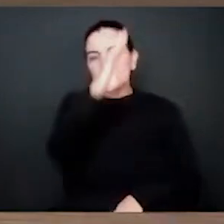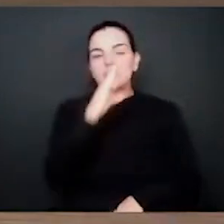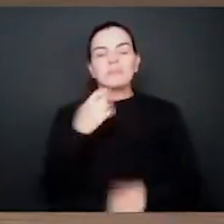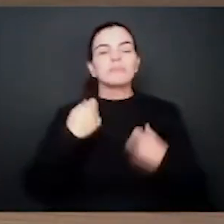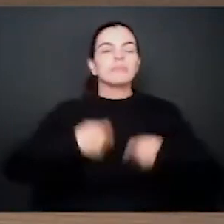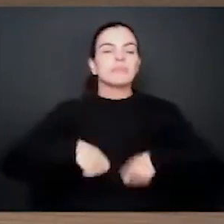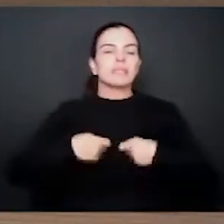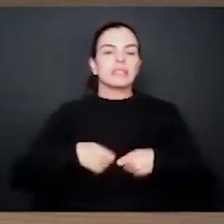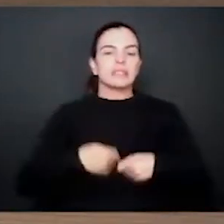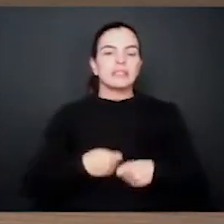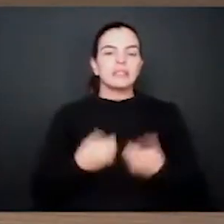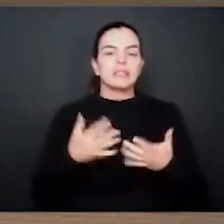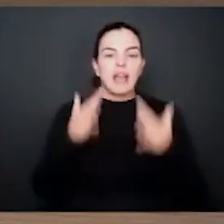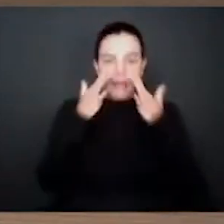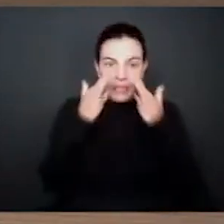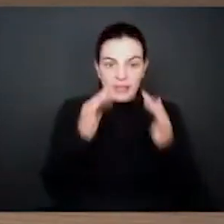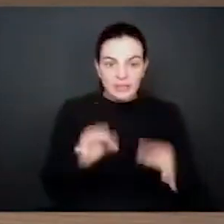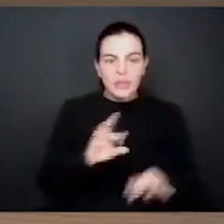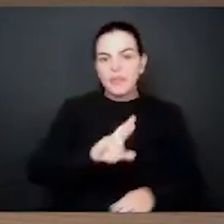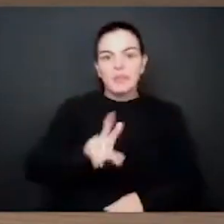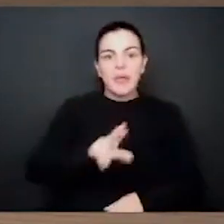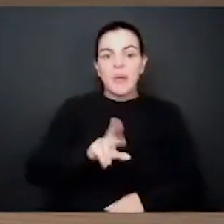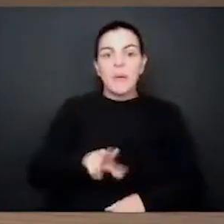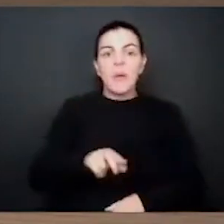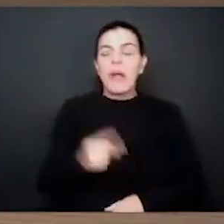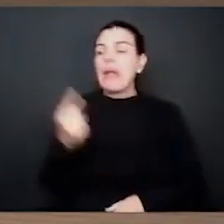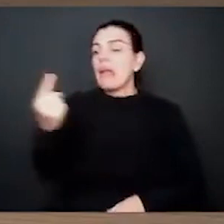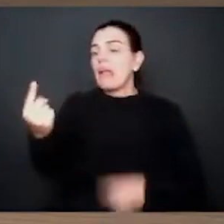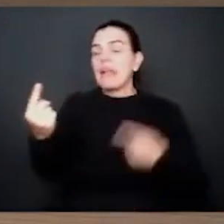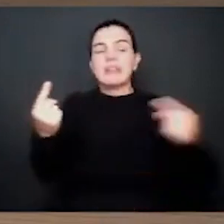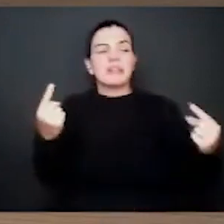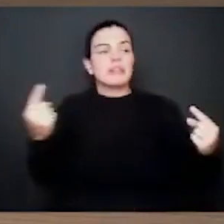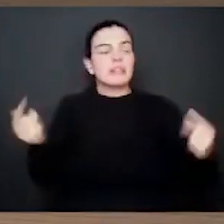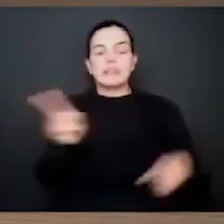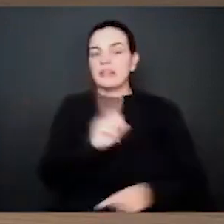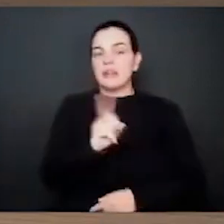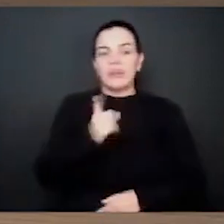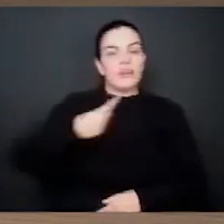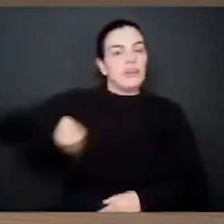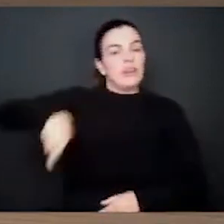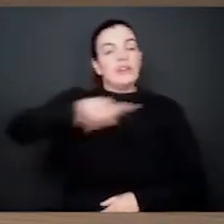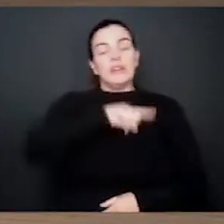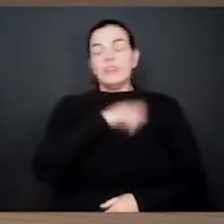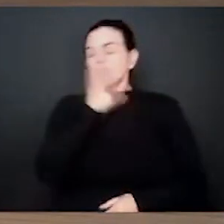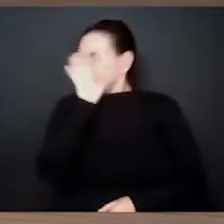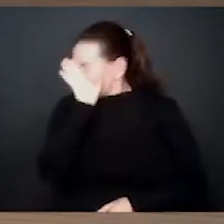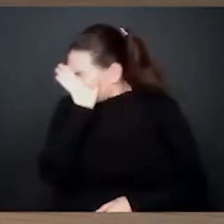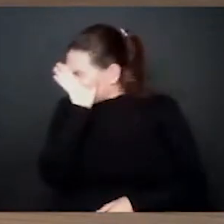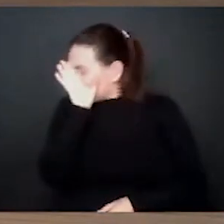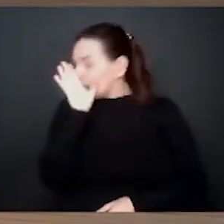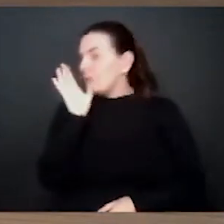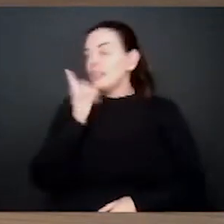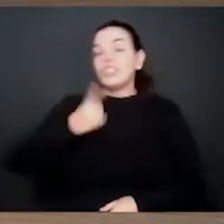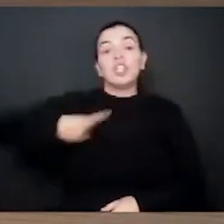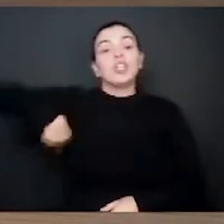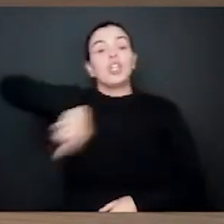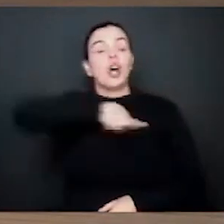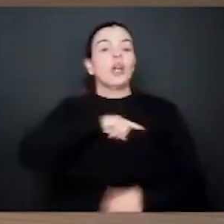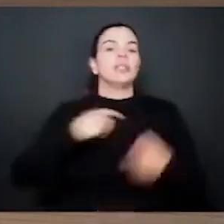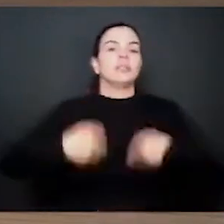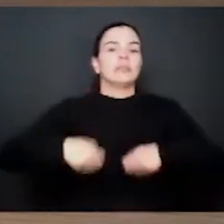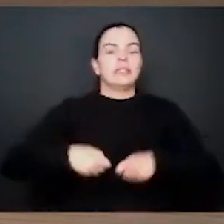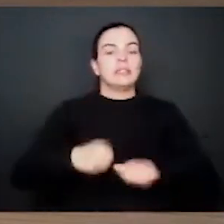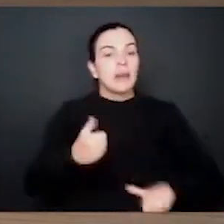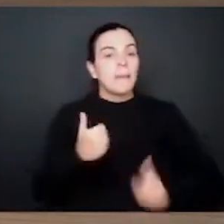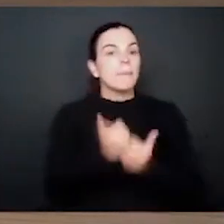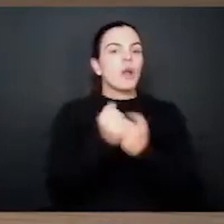outro, ele deve ser a sustentação de todos nós, parlamentares e da sociedade. Se nós queremos uma sociedade organizada, uma